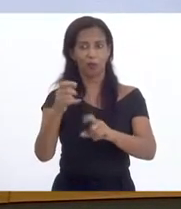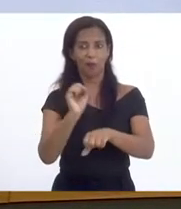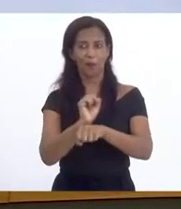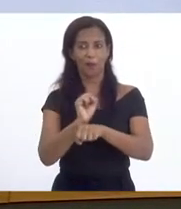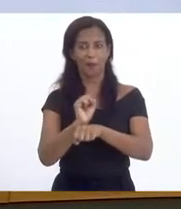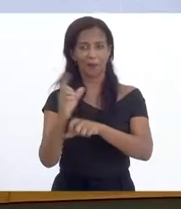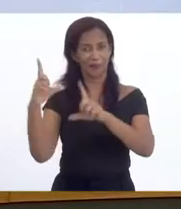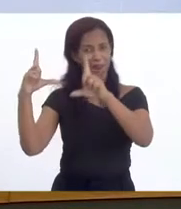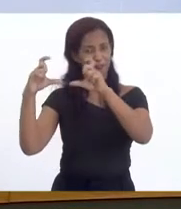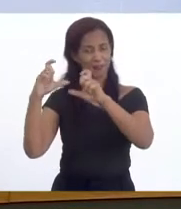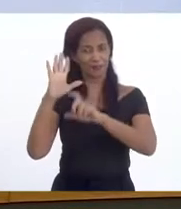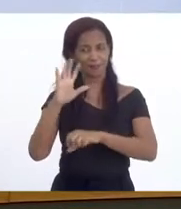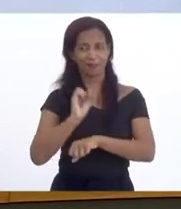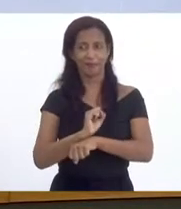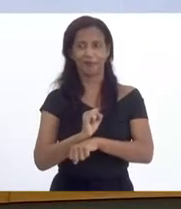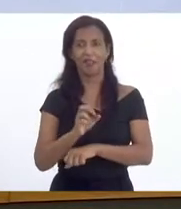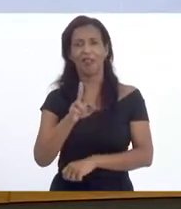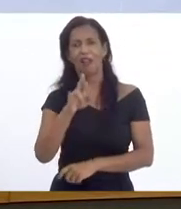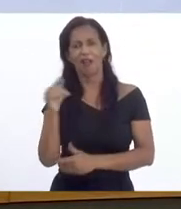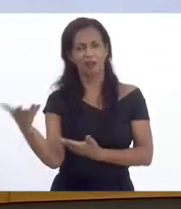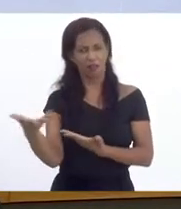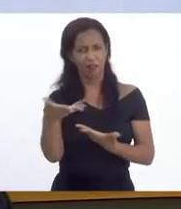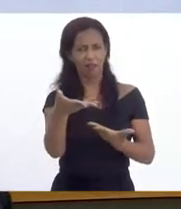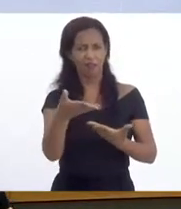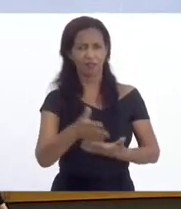Thier. Por favor, Rafael.